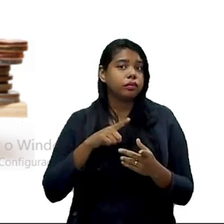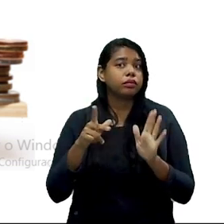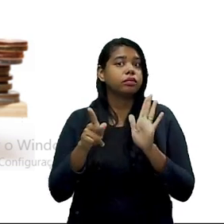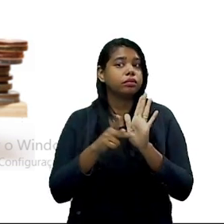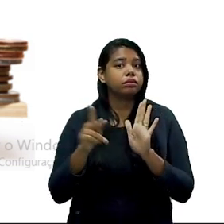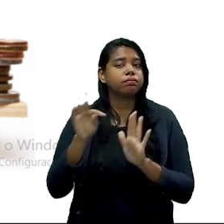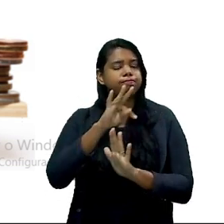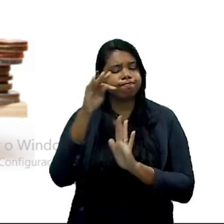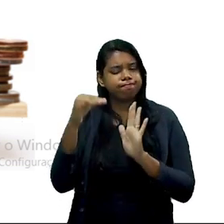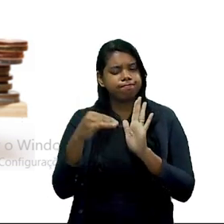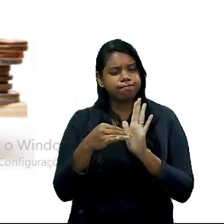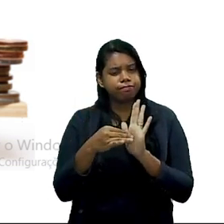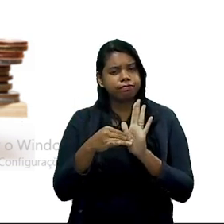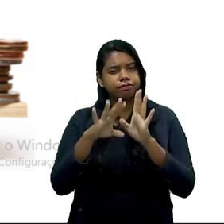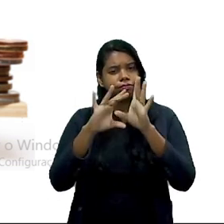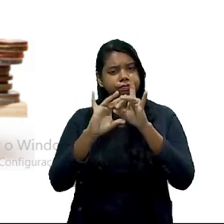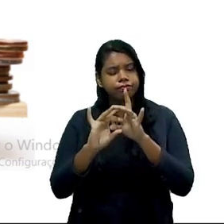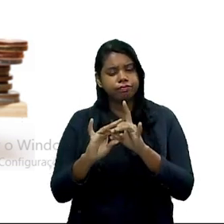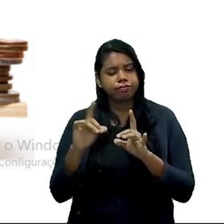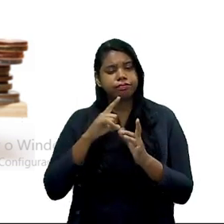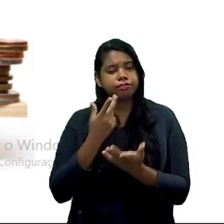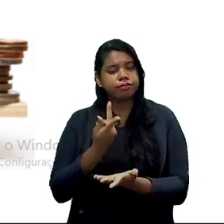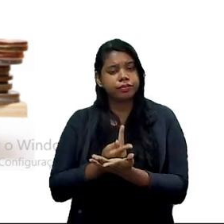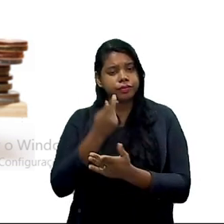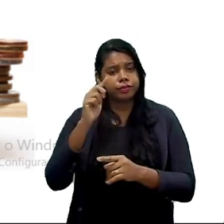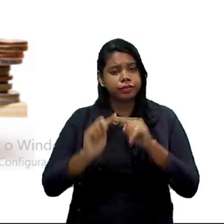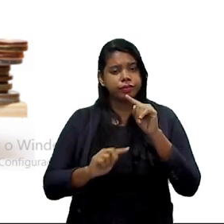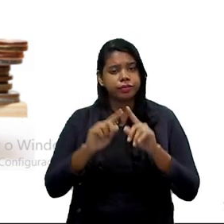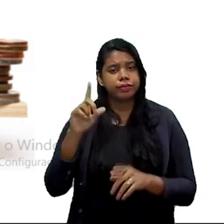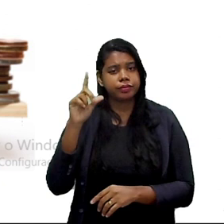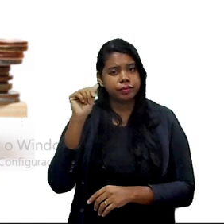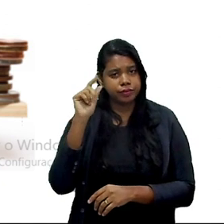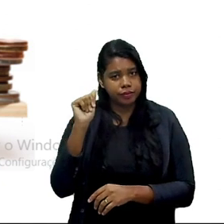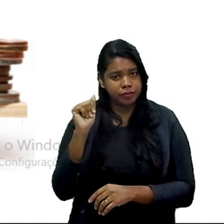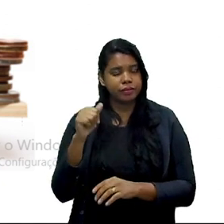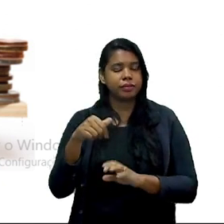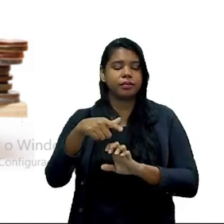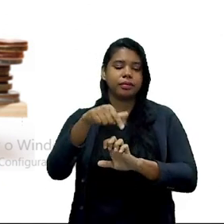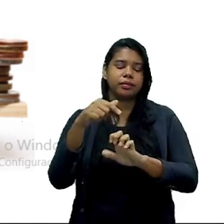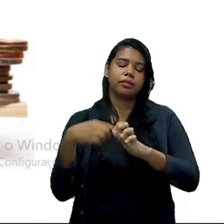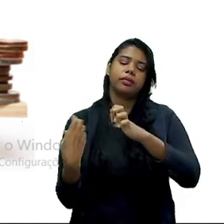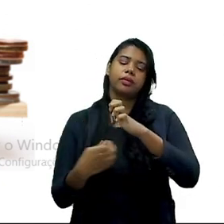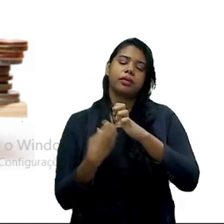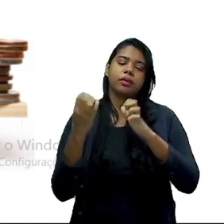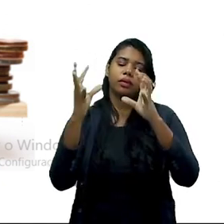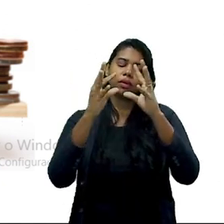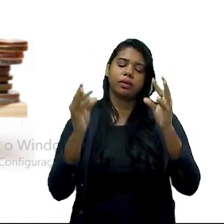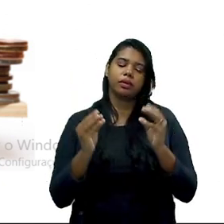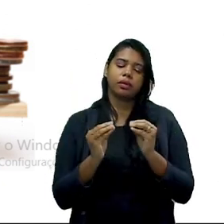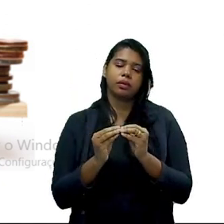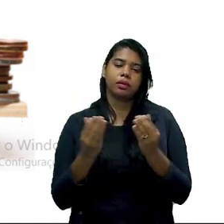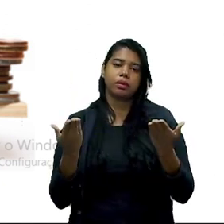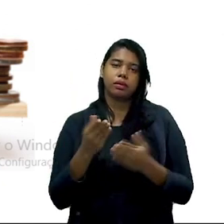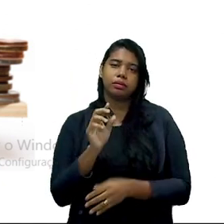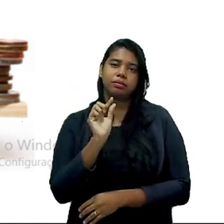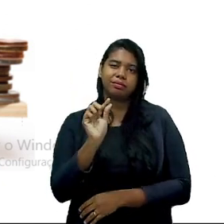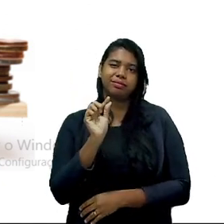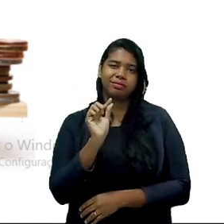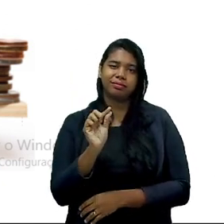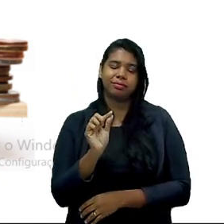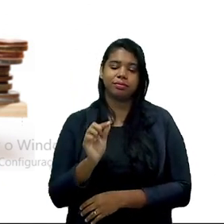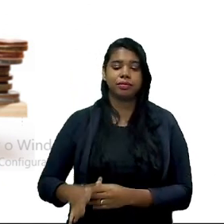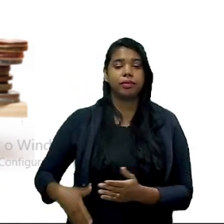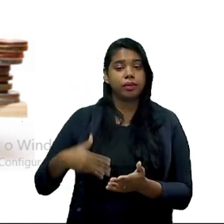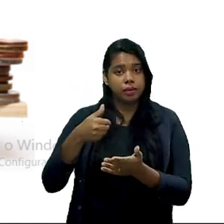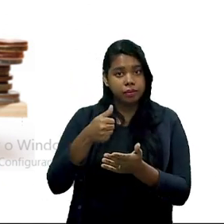o conhecimento do que esteja acontecendo do ponto de vista financeiro da empresa. E resumindo, as principais ferramentas é o quê? Contas a